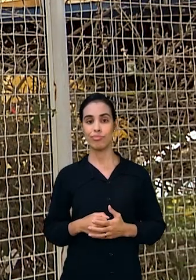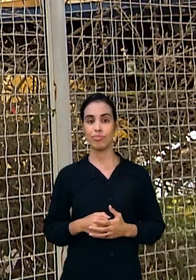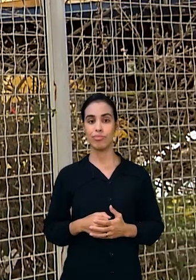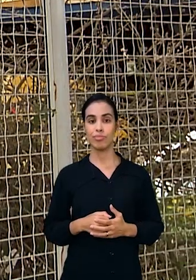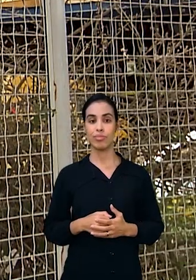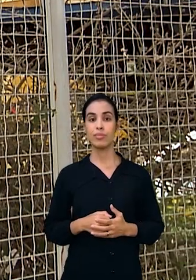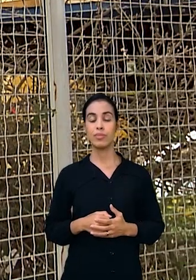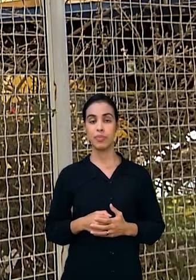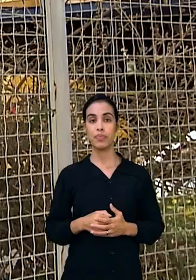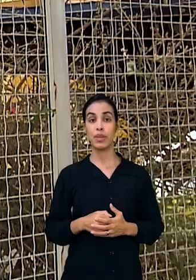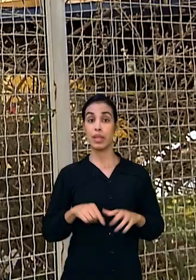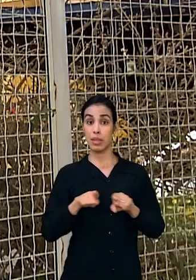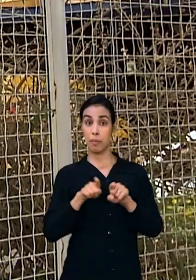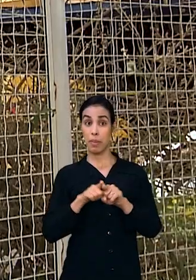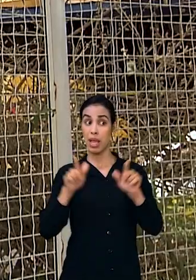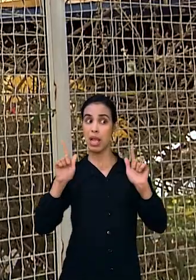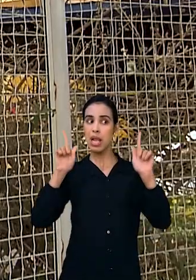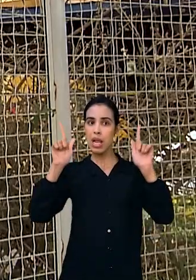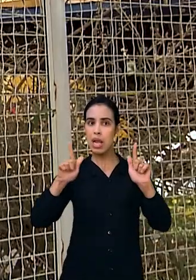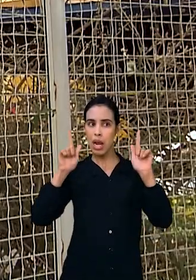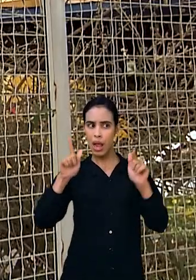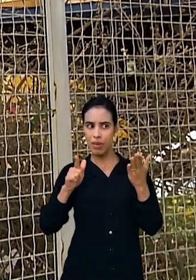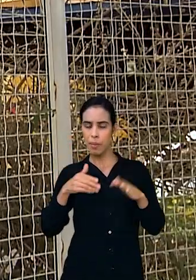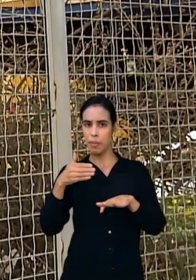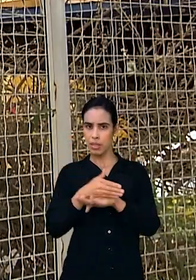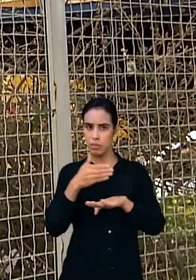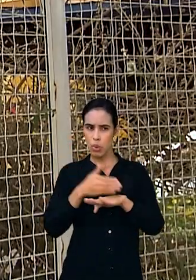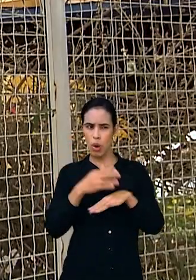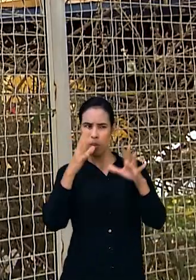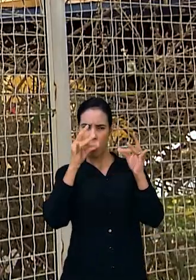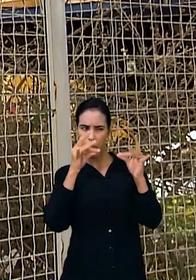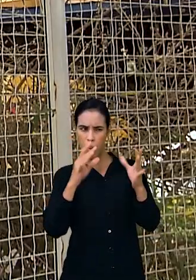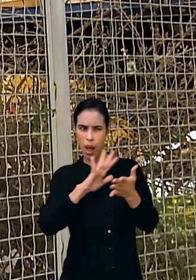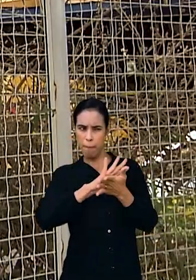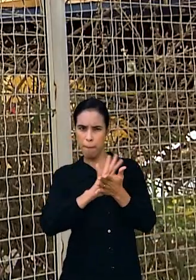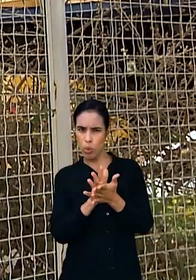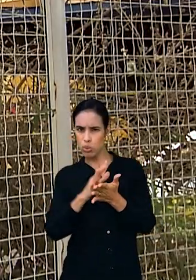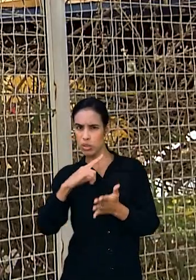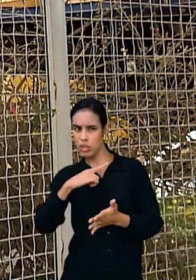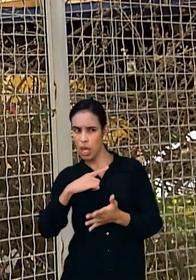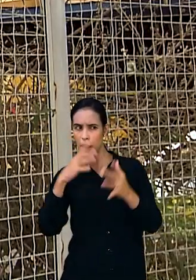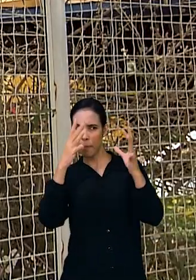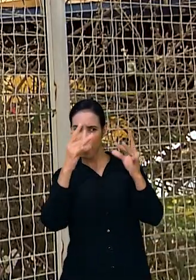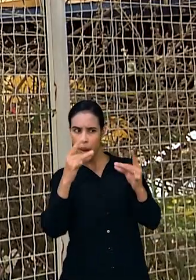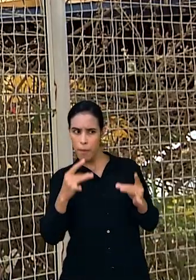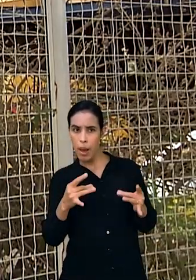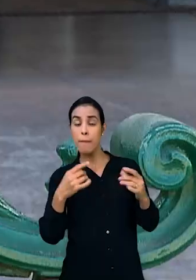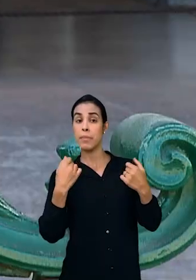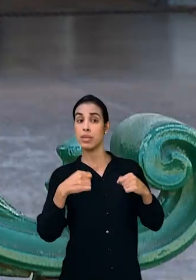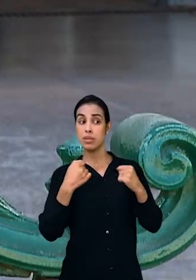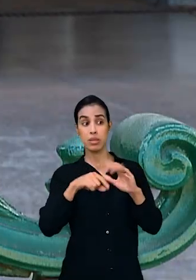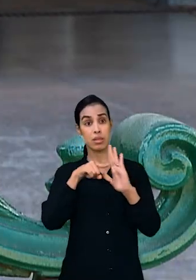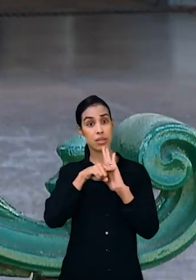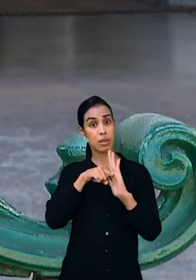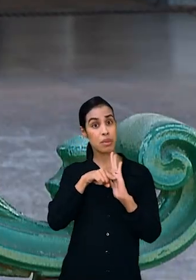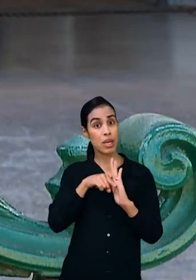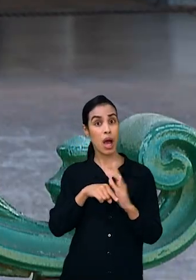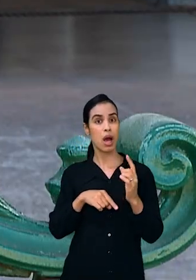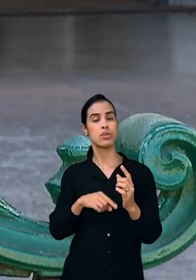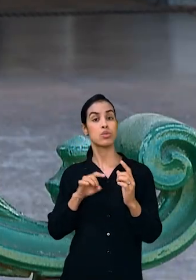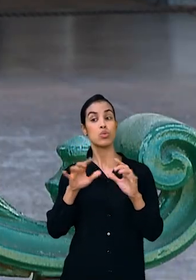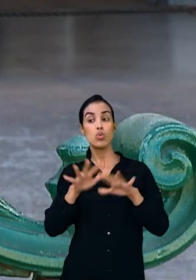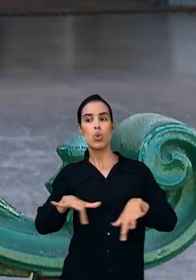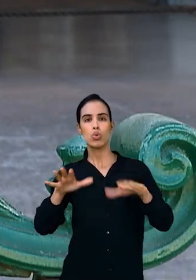Ainda conforme a decisão, a eventual abusividade da greve deve ser apurada sob perspectiva coletiva e não atribuída